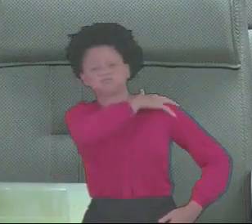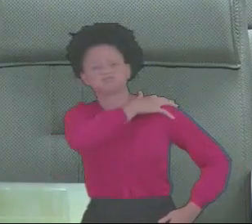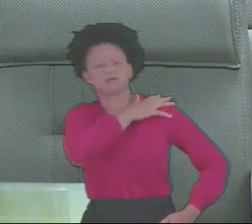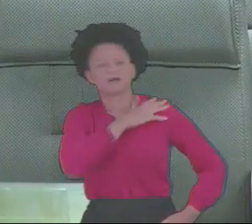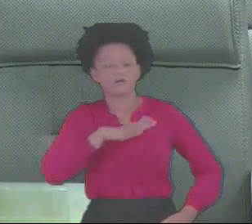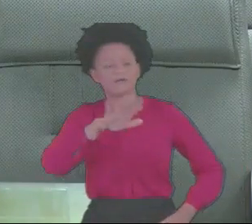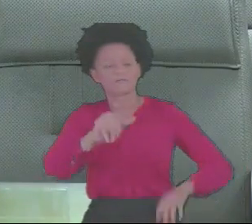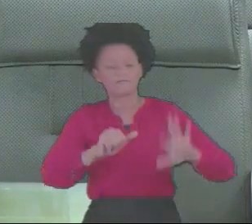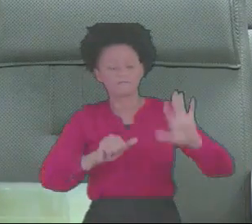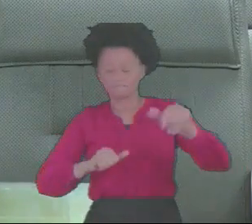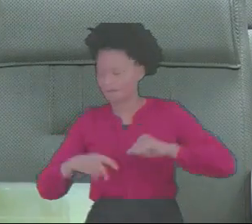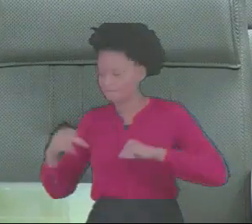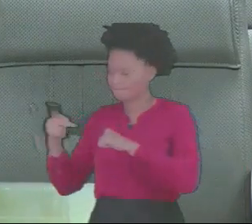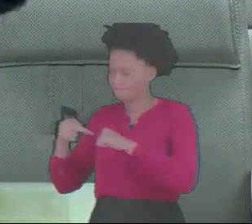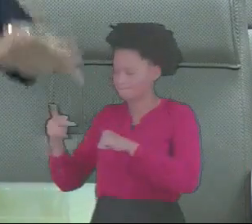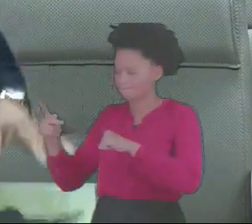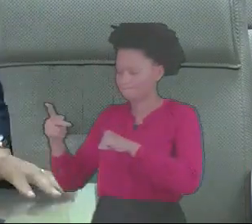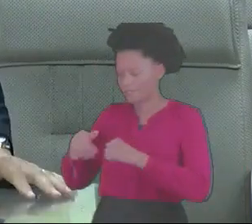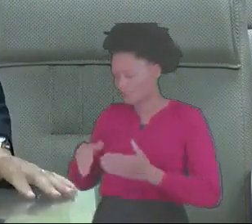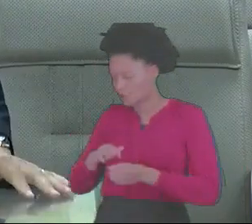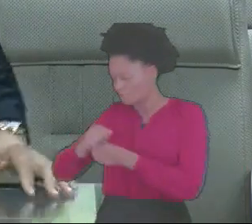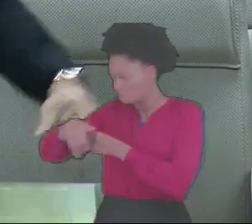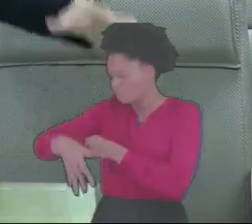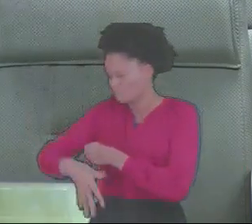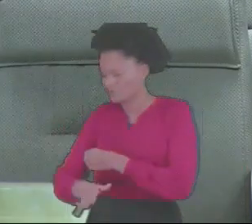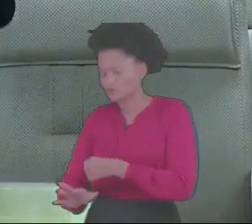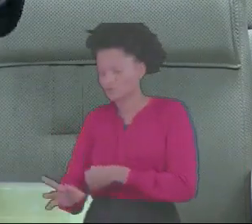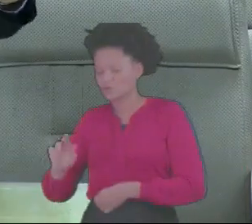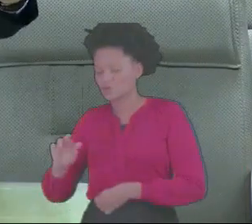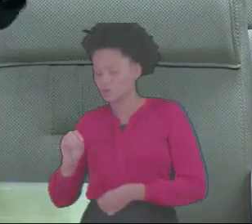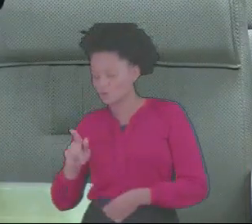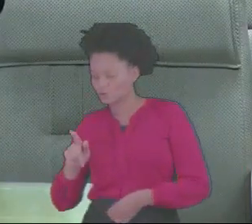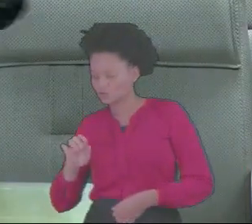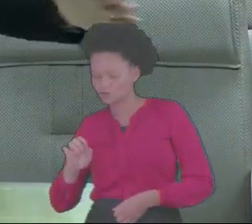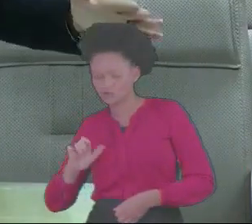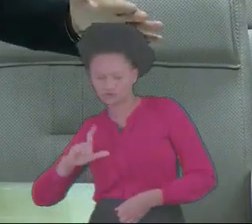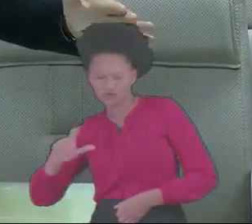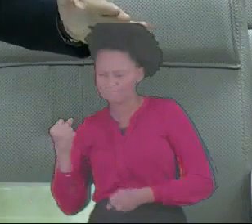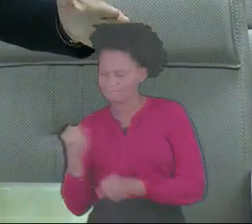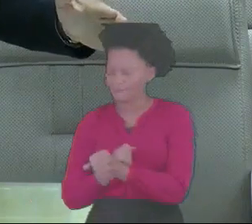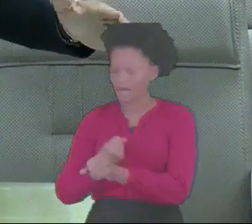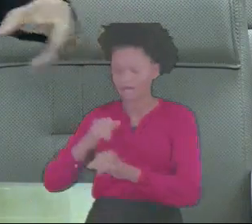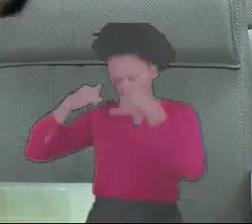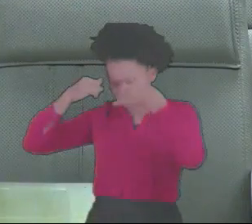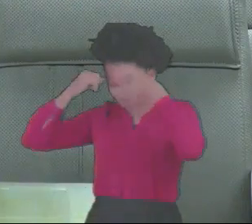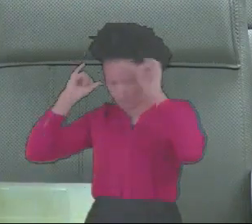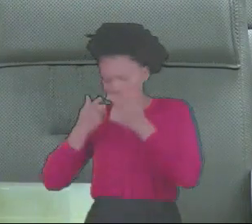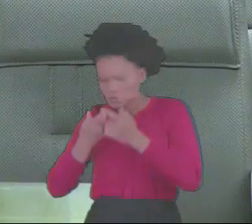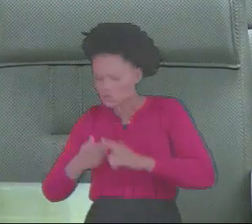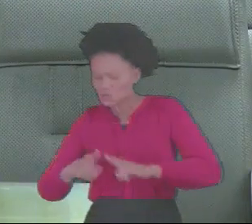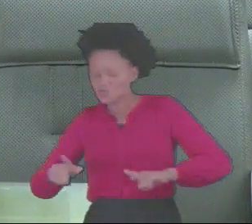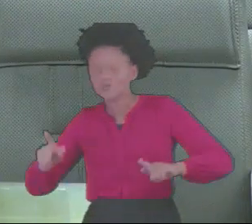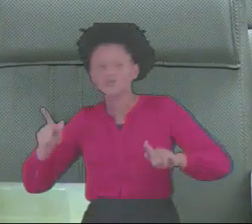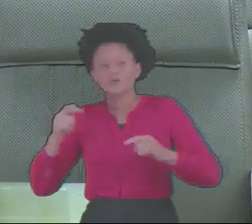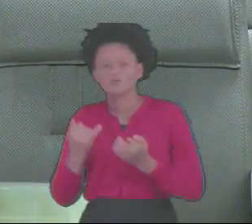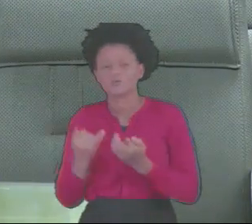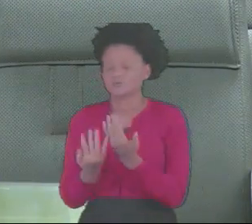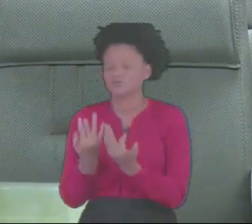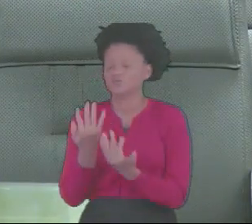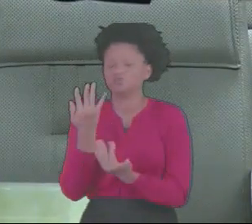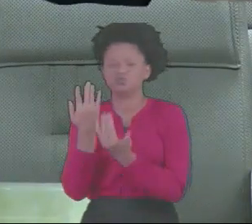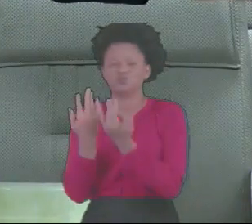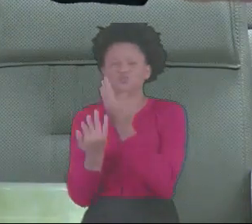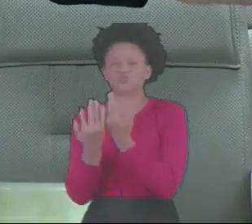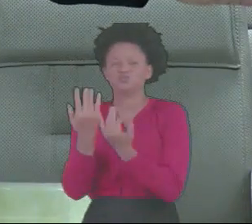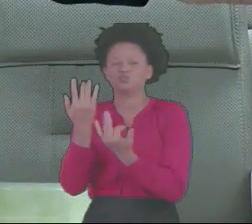para pedra visor Eletro e junto à fonte de rogel Mata boi faz um churrasco a fumaça sobe um